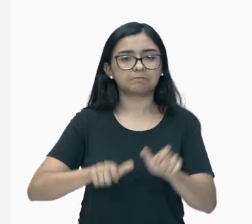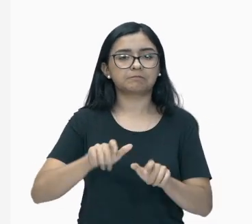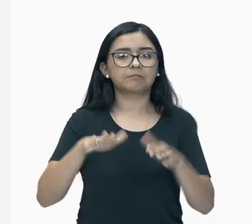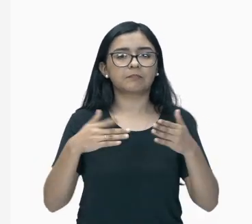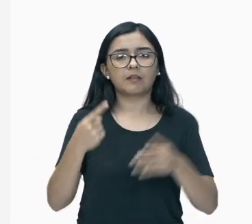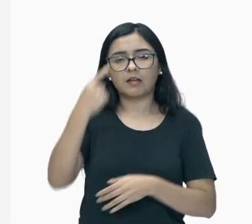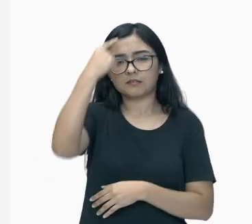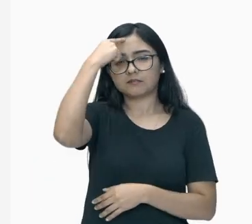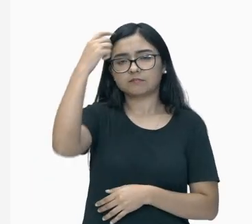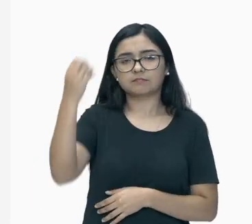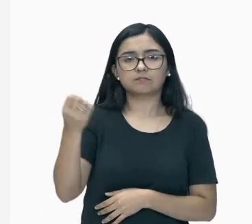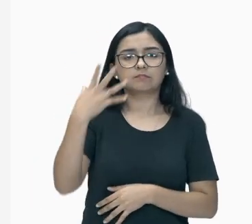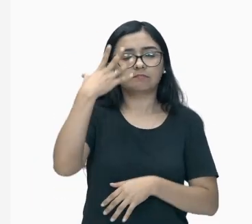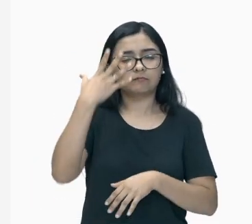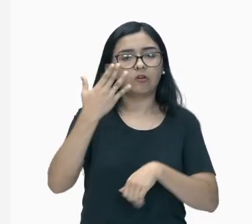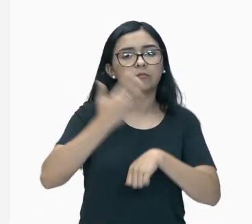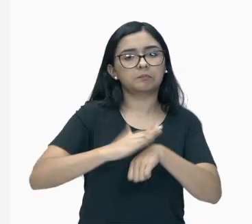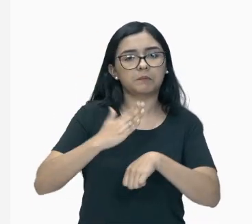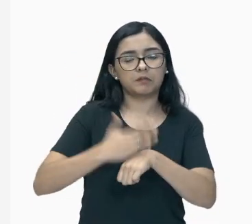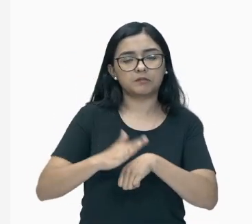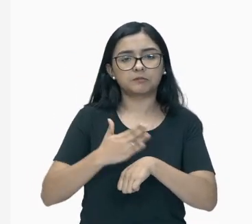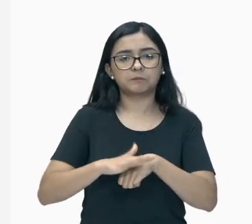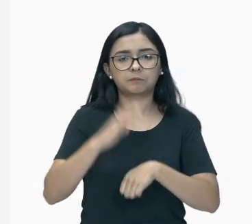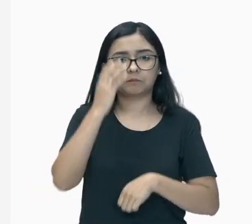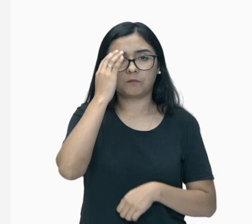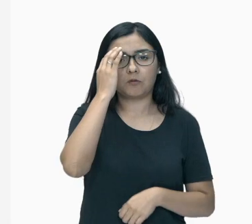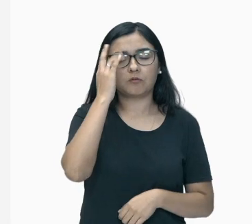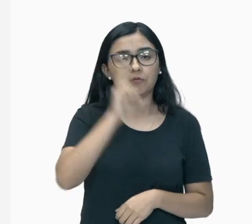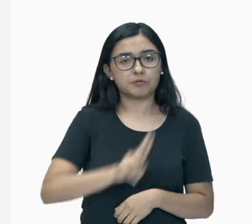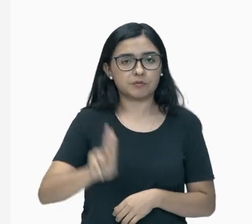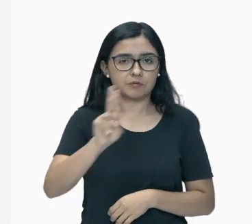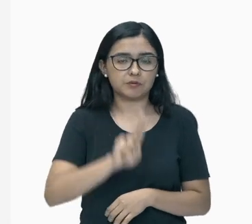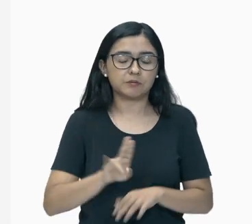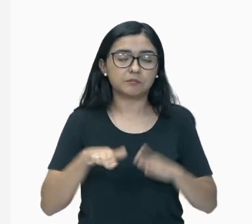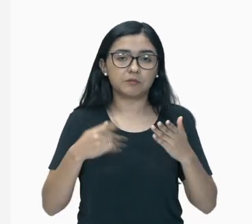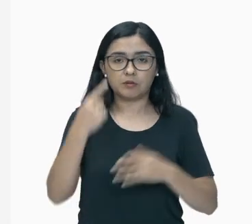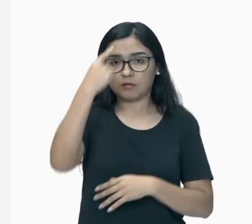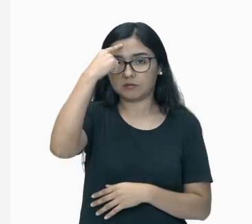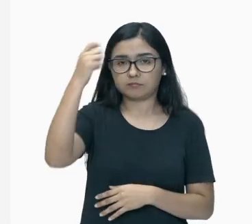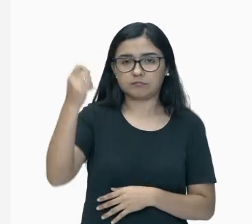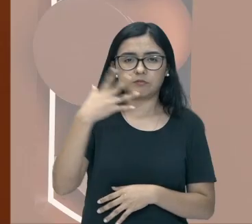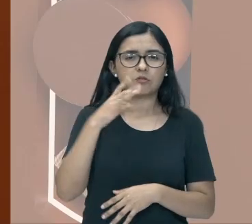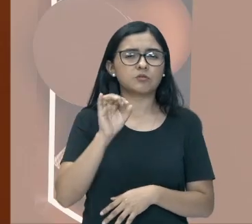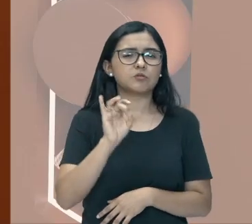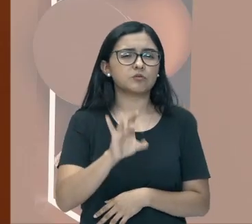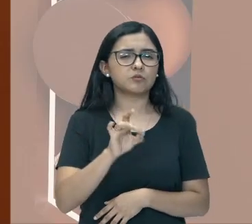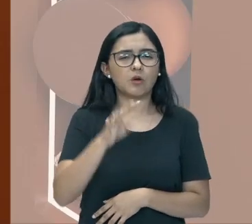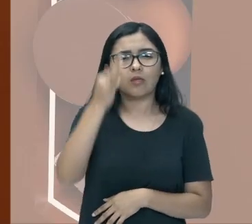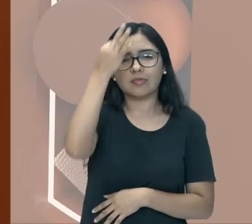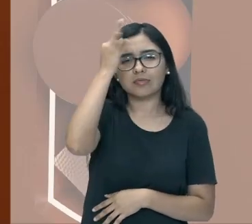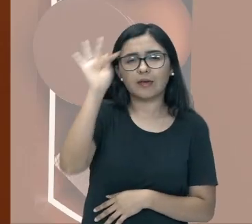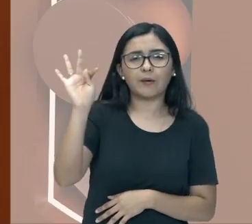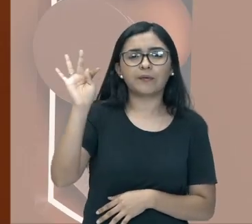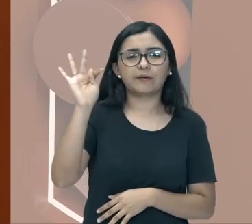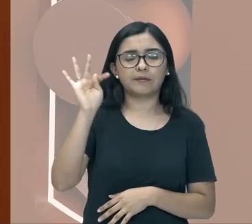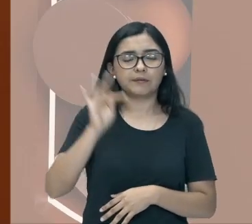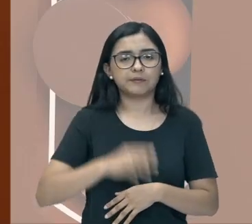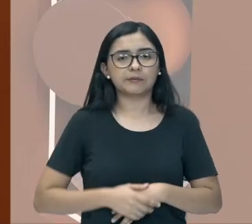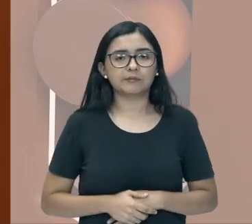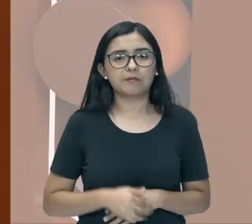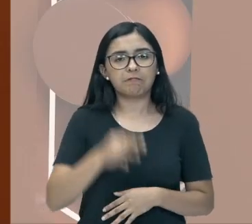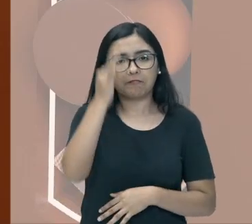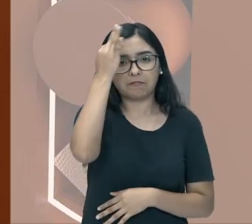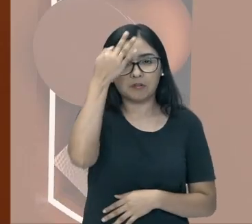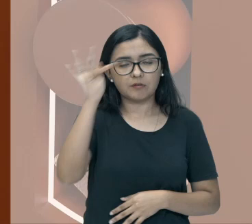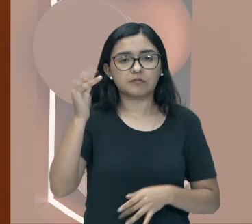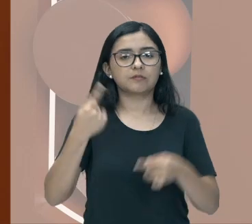ideias iluministas foram colocadas em prática. Até então, as ideias iluministas eram apenas teóricas, né? Apenas ideias filosóficas. E